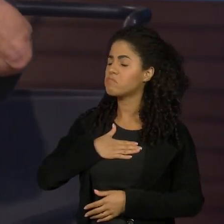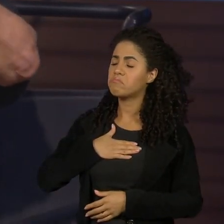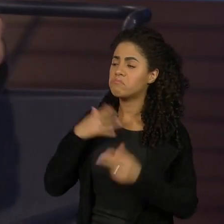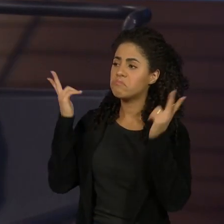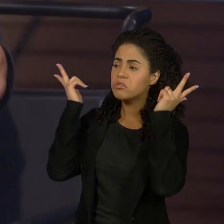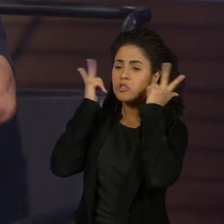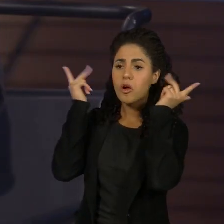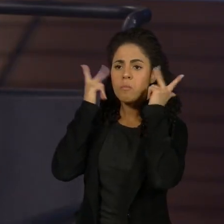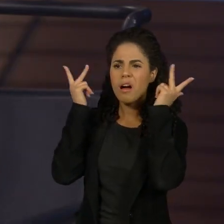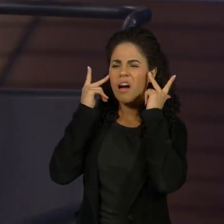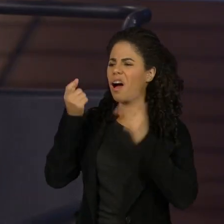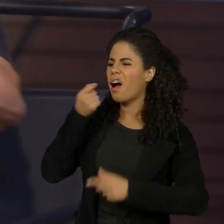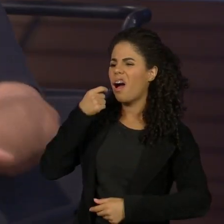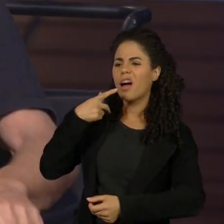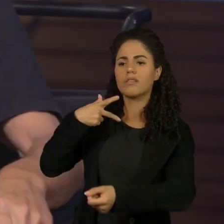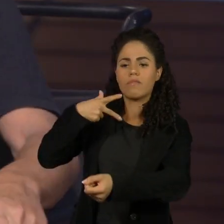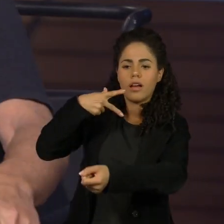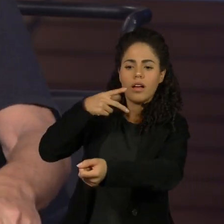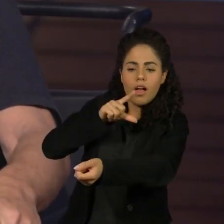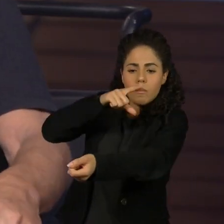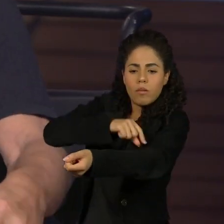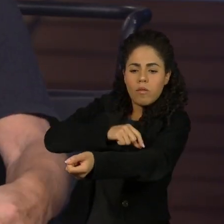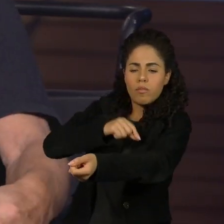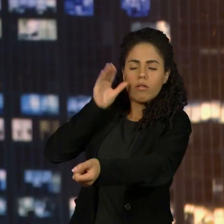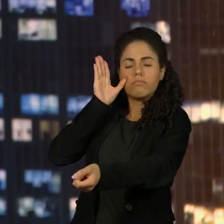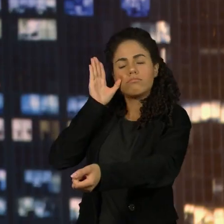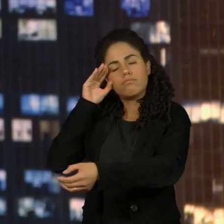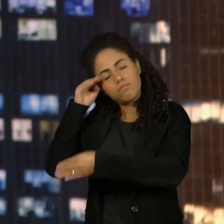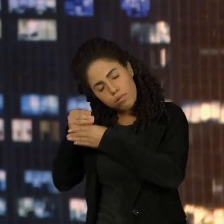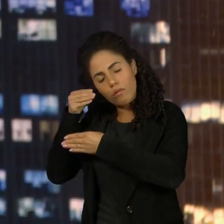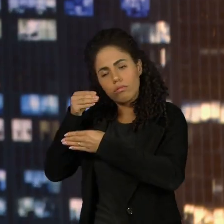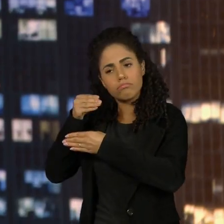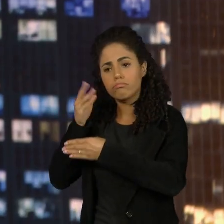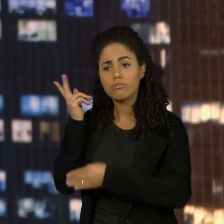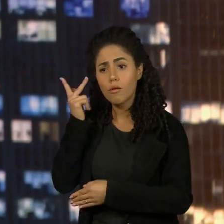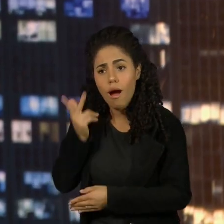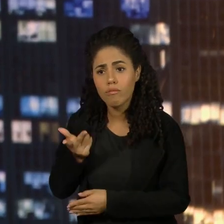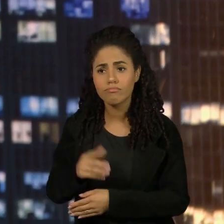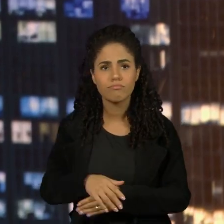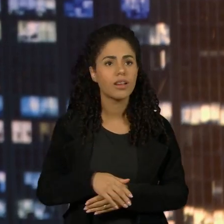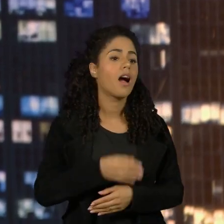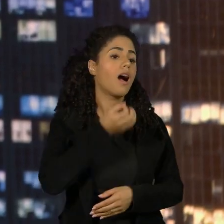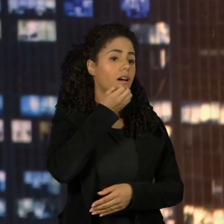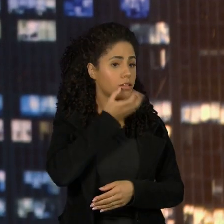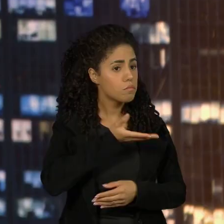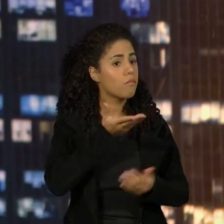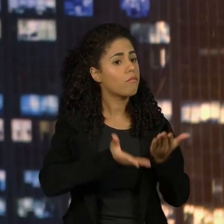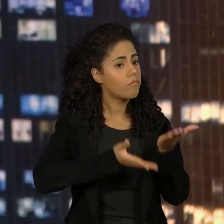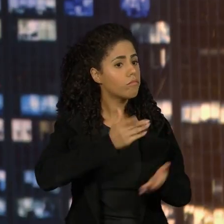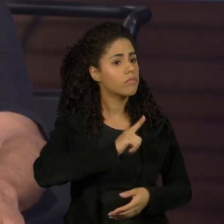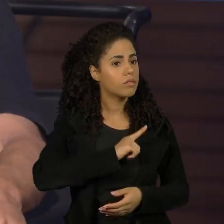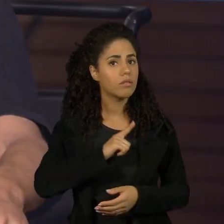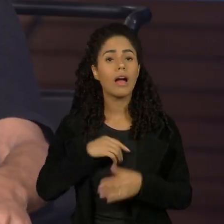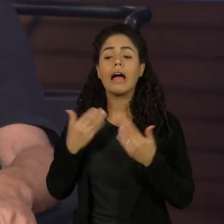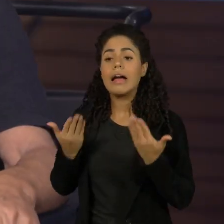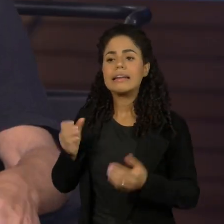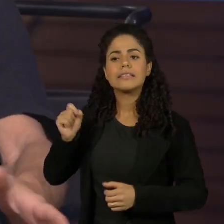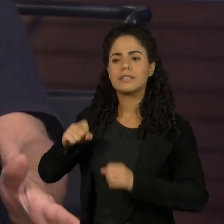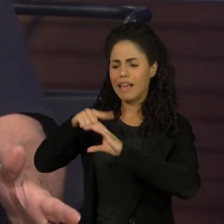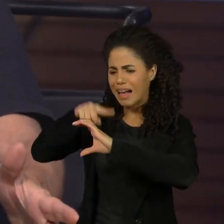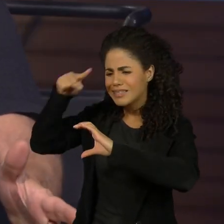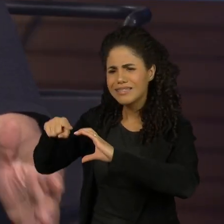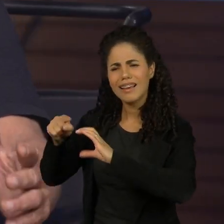lá tomar uma anestesia, já volto. Mas que bom que elas existem, né, para tratar. Sim, tudo que vem da ciência é